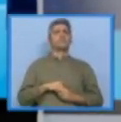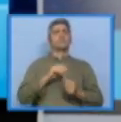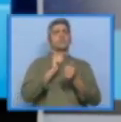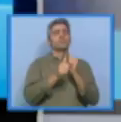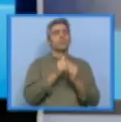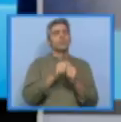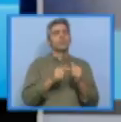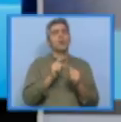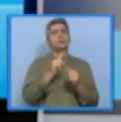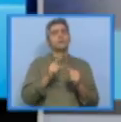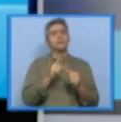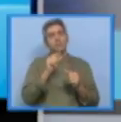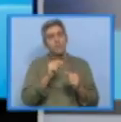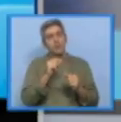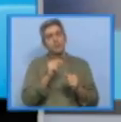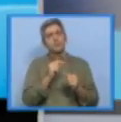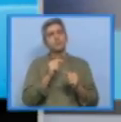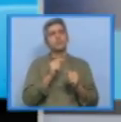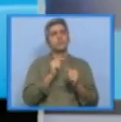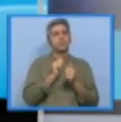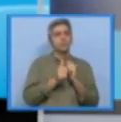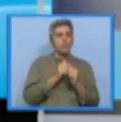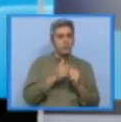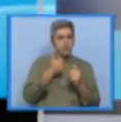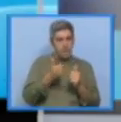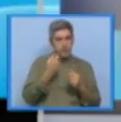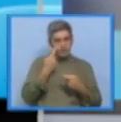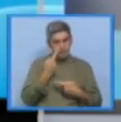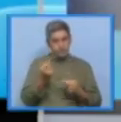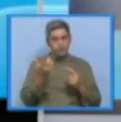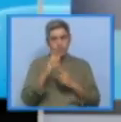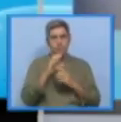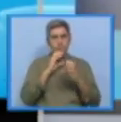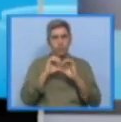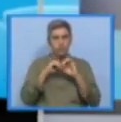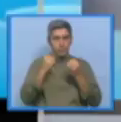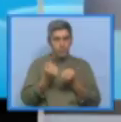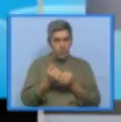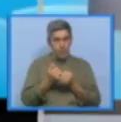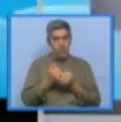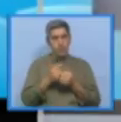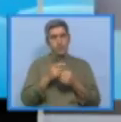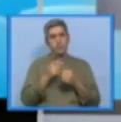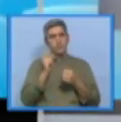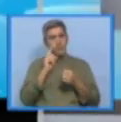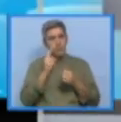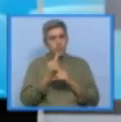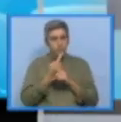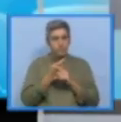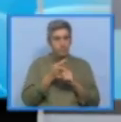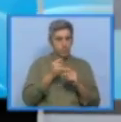tem estado a ser apresentado, por exemplo, na comunicação social, com essas